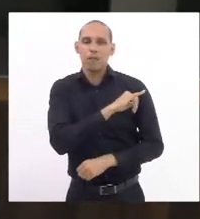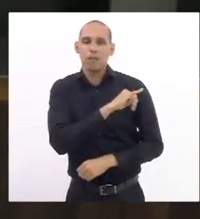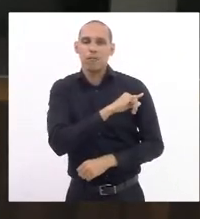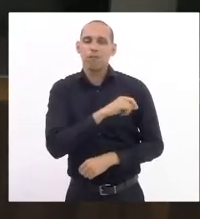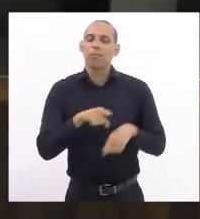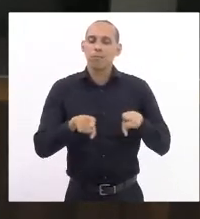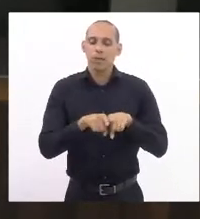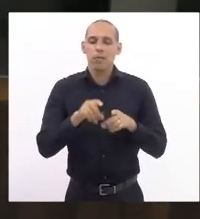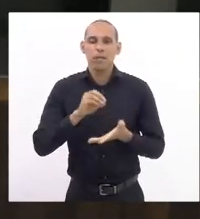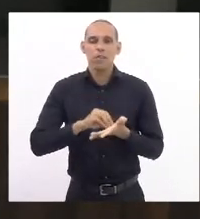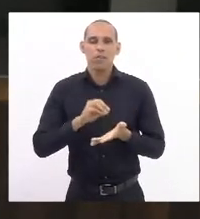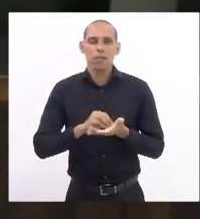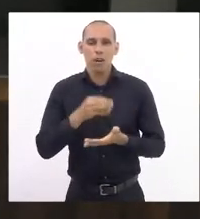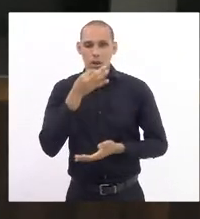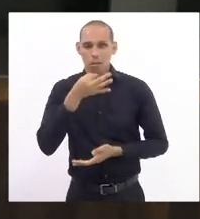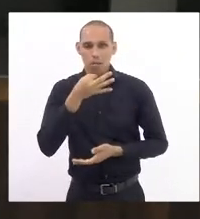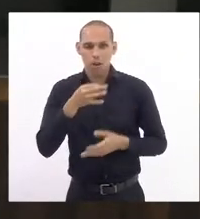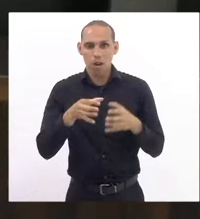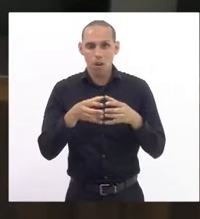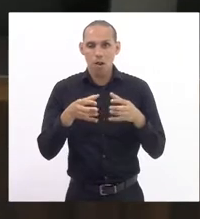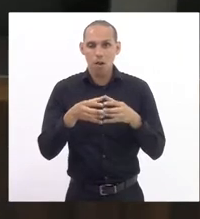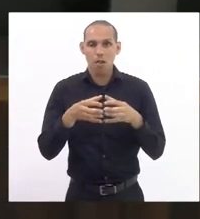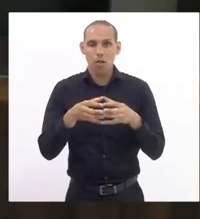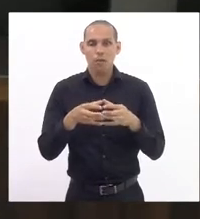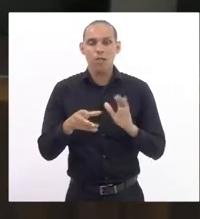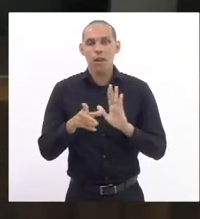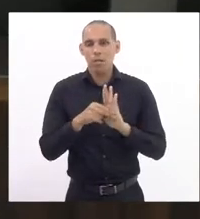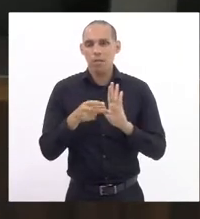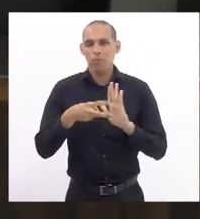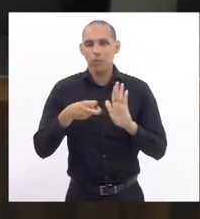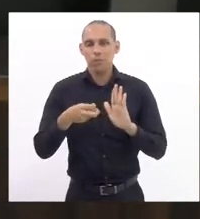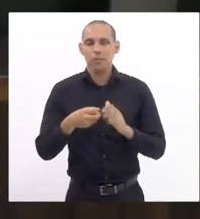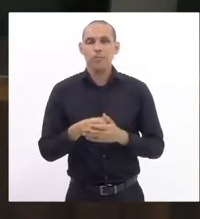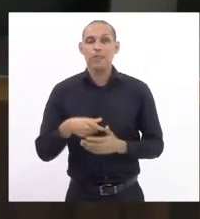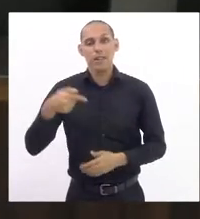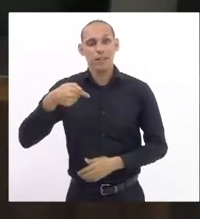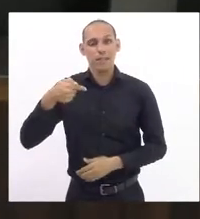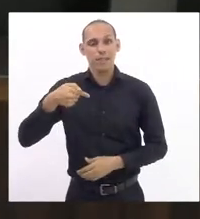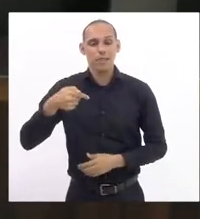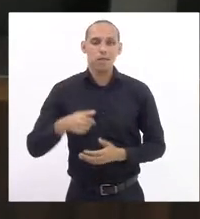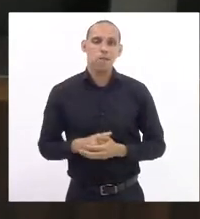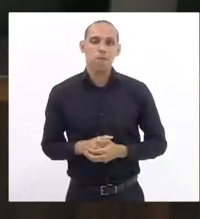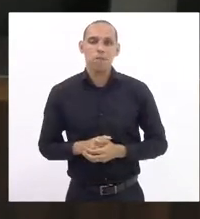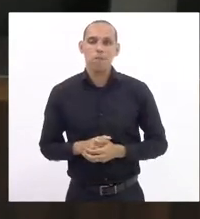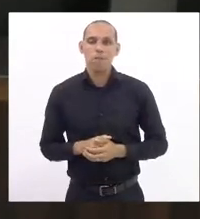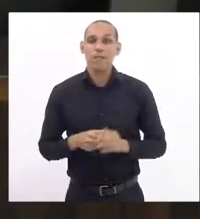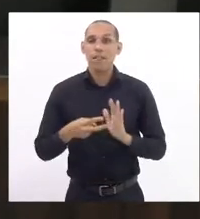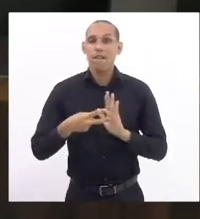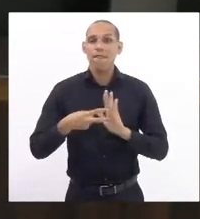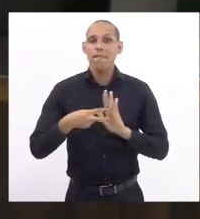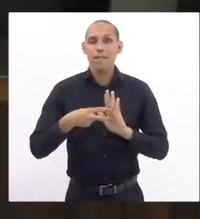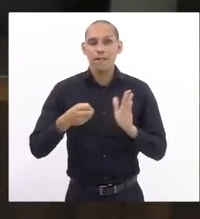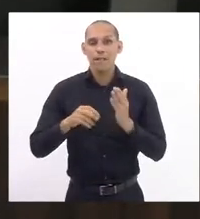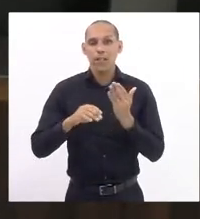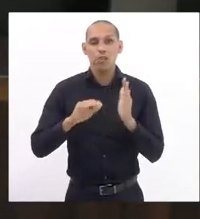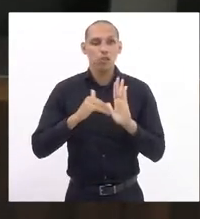pendendo, parecido à Comissão de Emendas Condicionais e Vetos. E o sétimo da pauta, veto total aposto ao projeto de lei